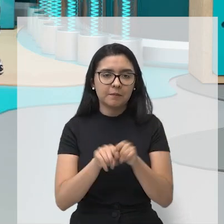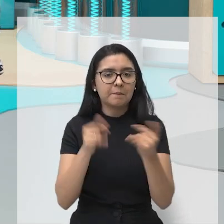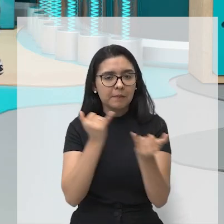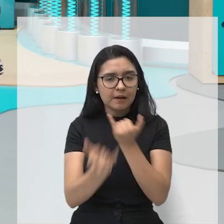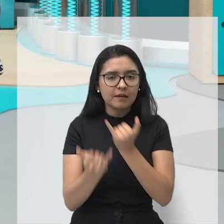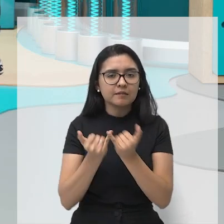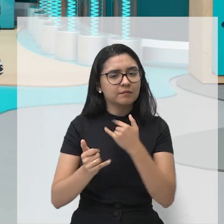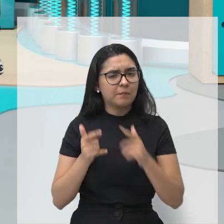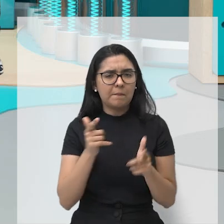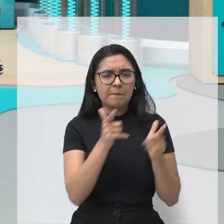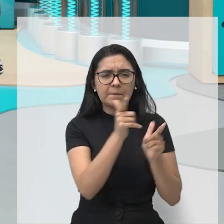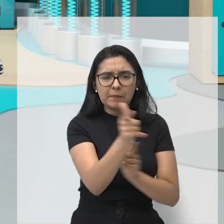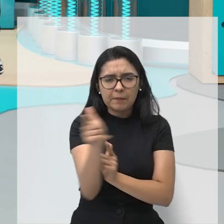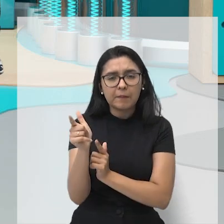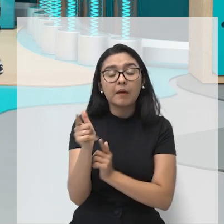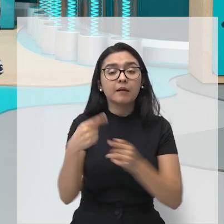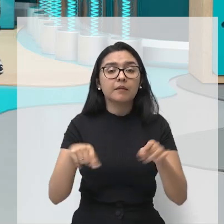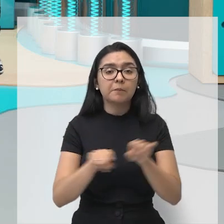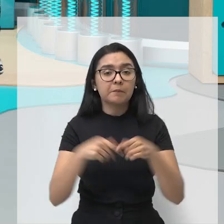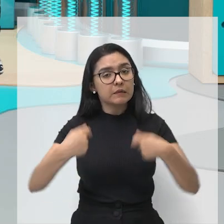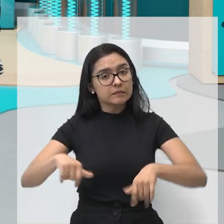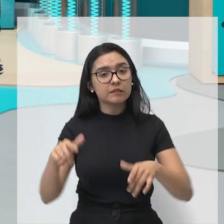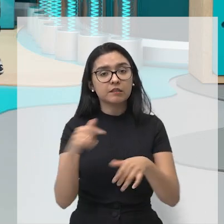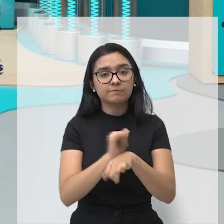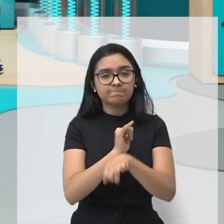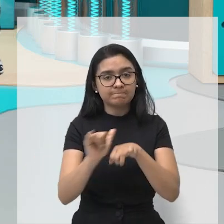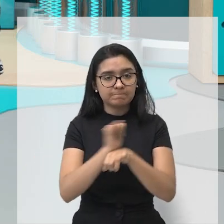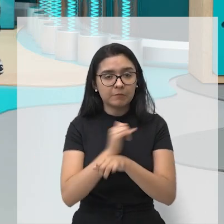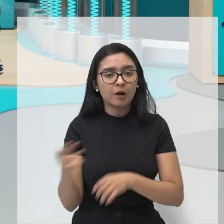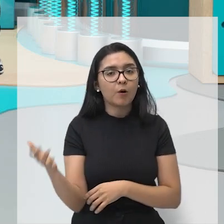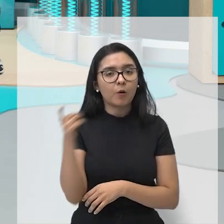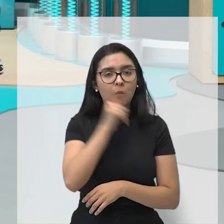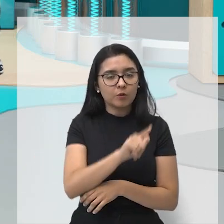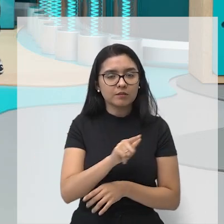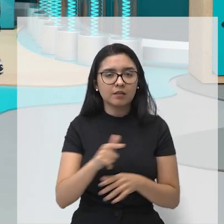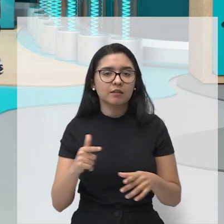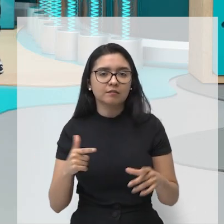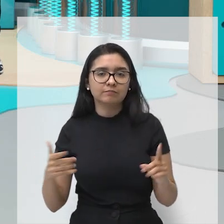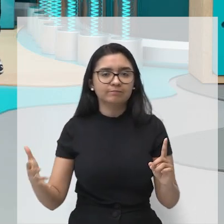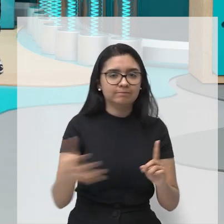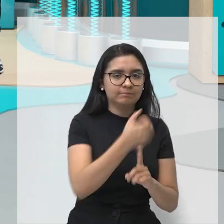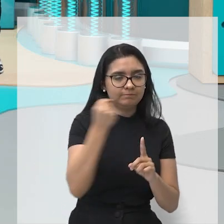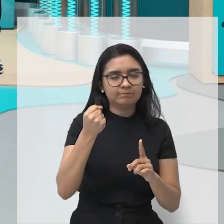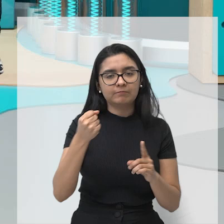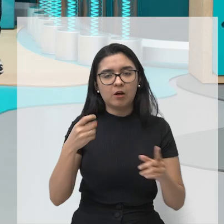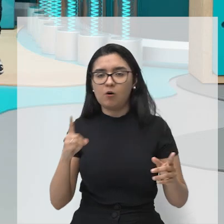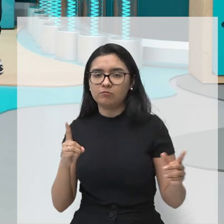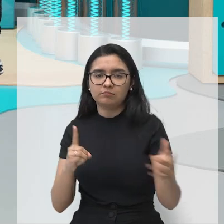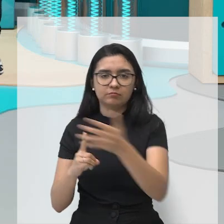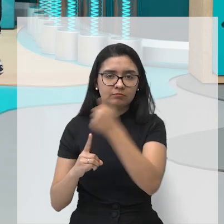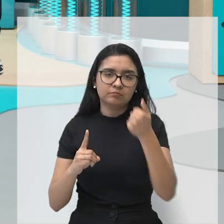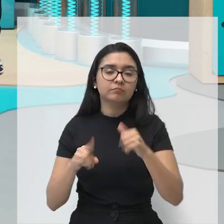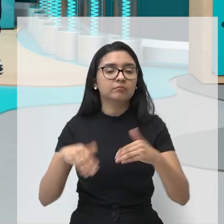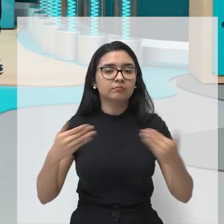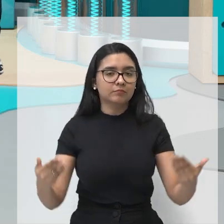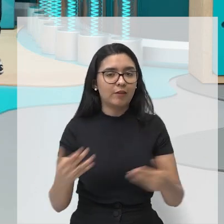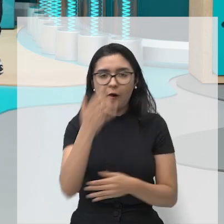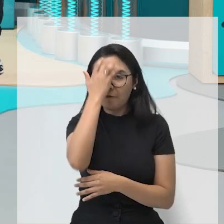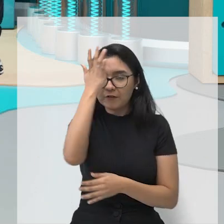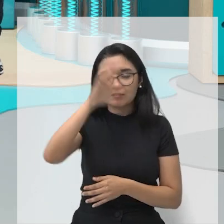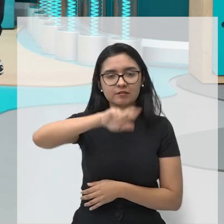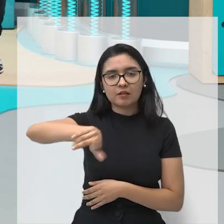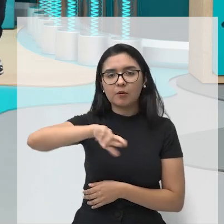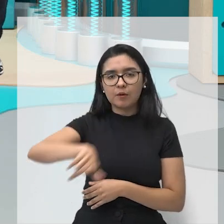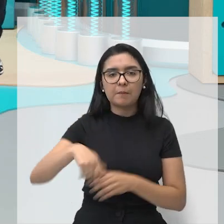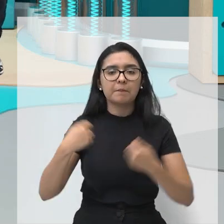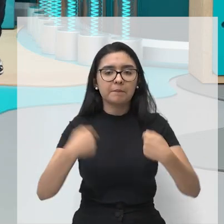do combate. Então você vai precisar de estratégia para conseguir chegar na base do adversário. Não vai passar fácil,